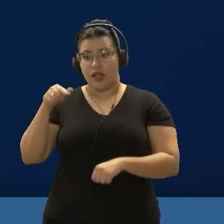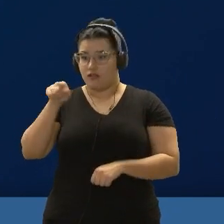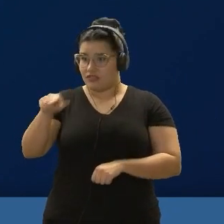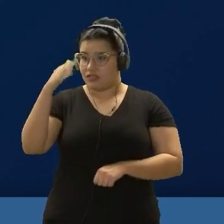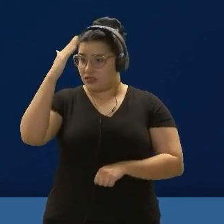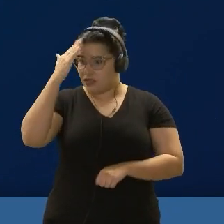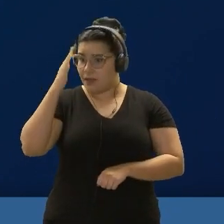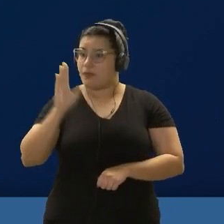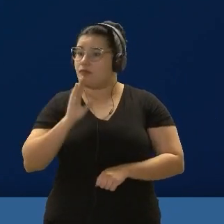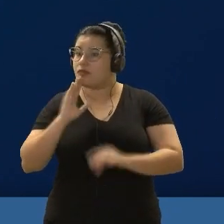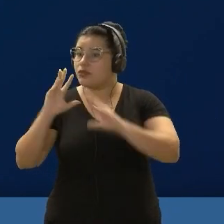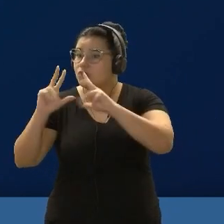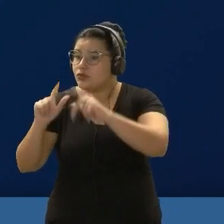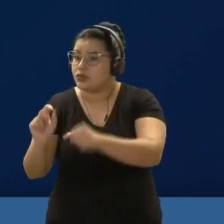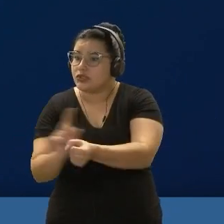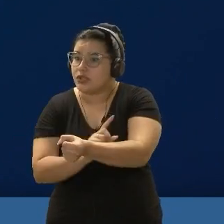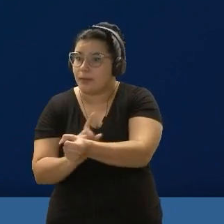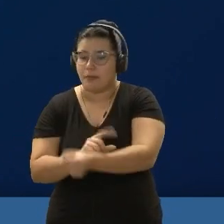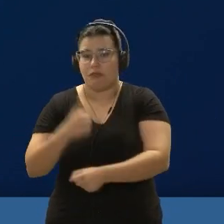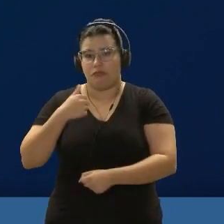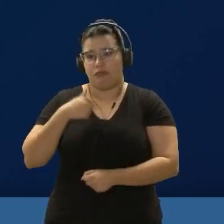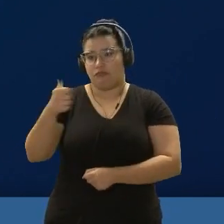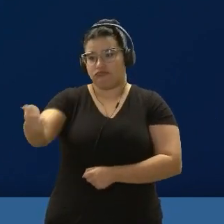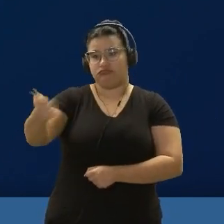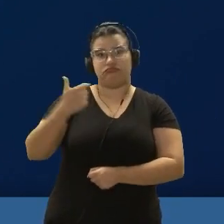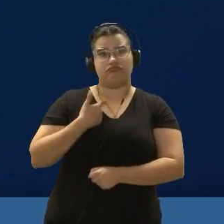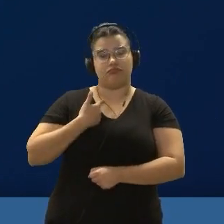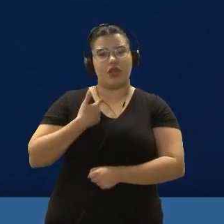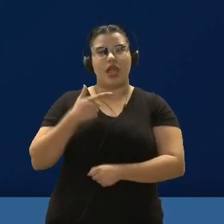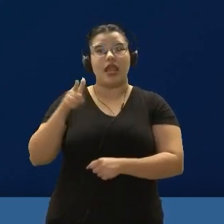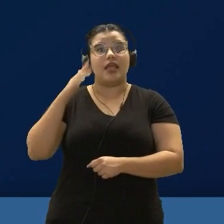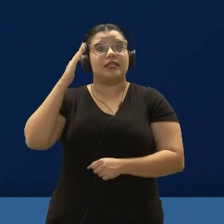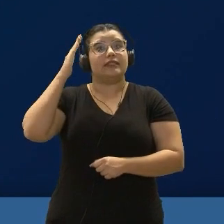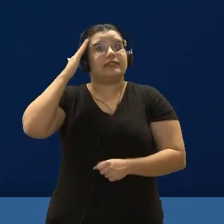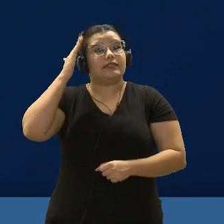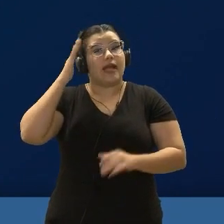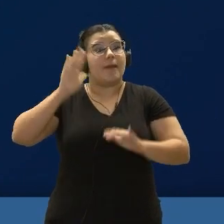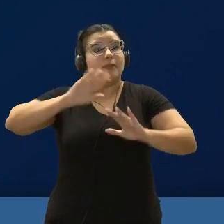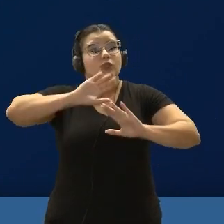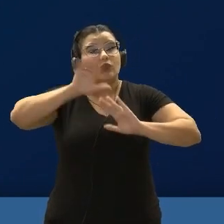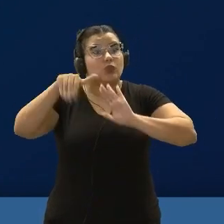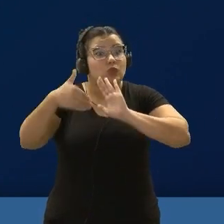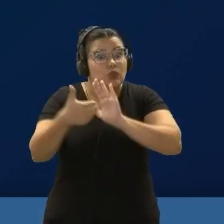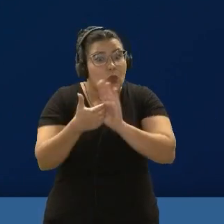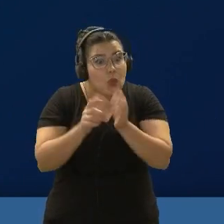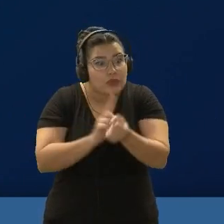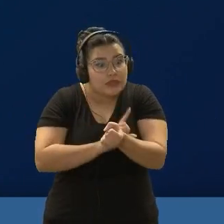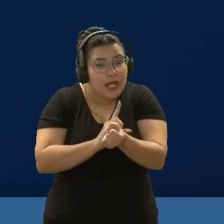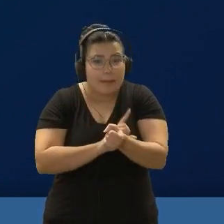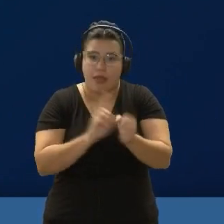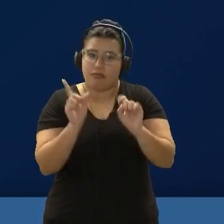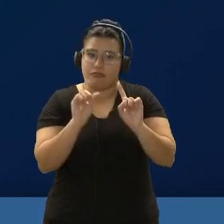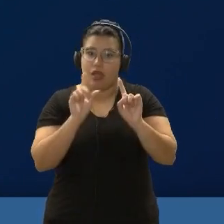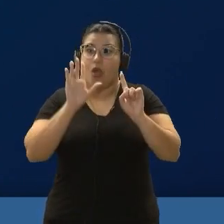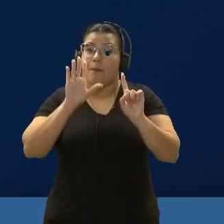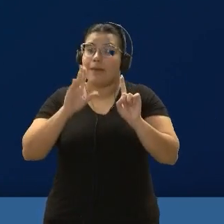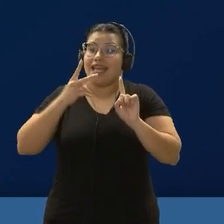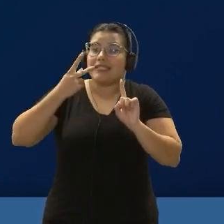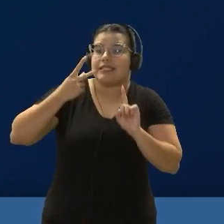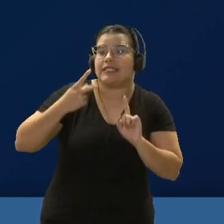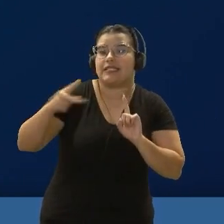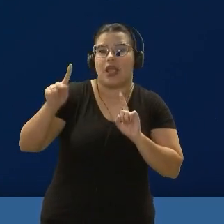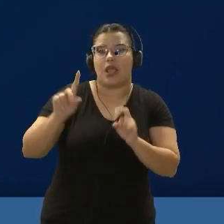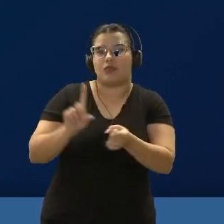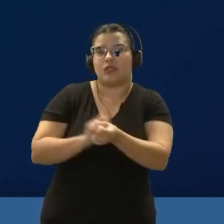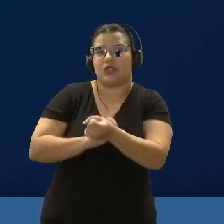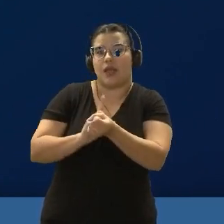eu. Tudo bem, você não sabe muito mais do diabetes, mas você conhece muito bem o seu diabetes. E conhecer o